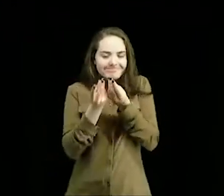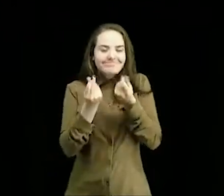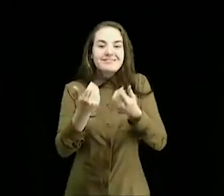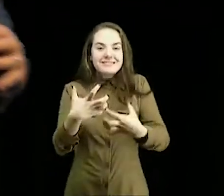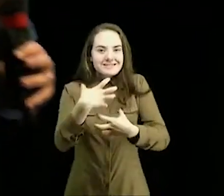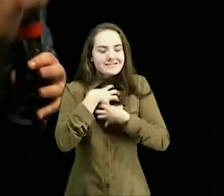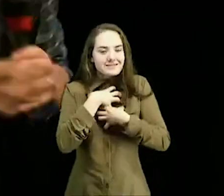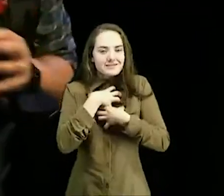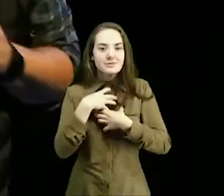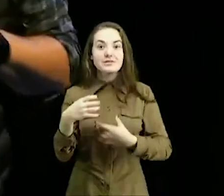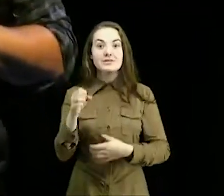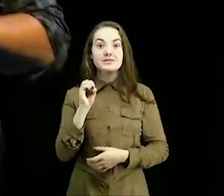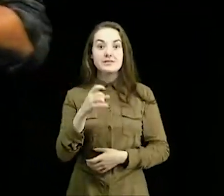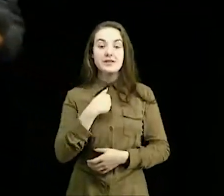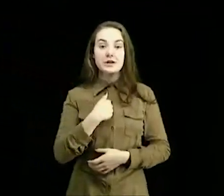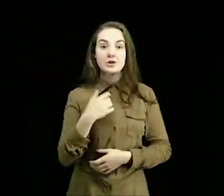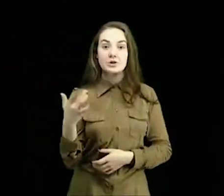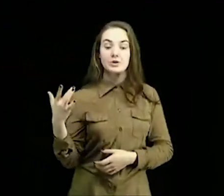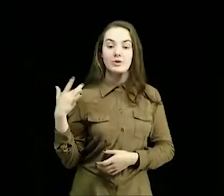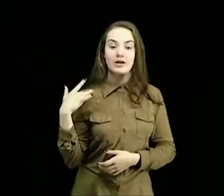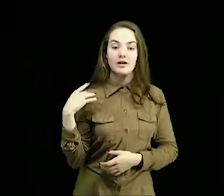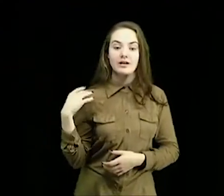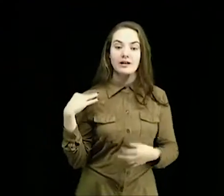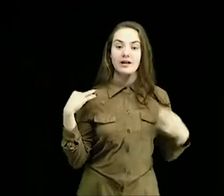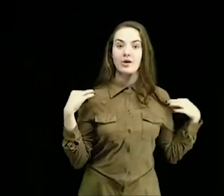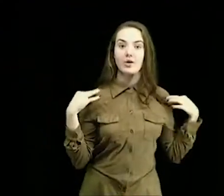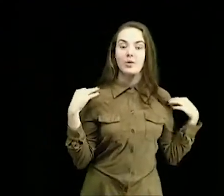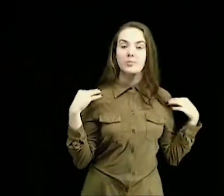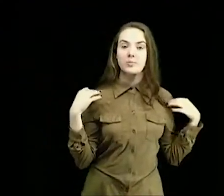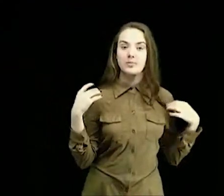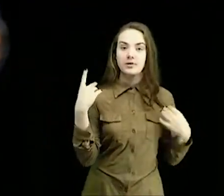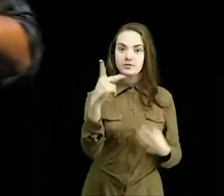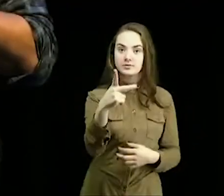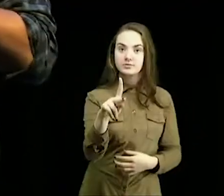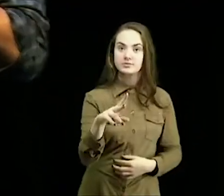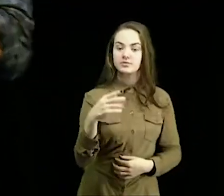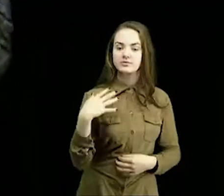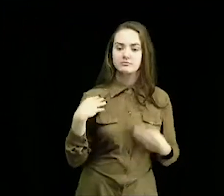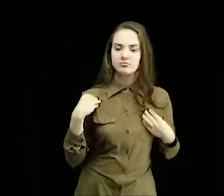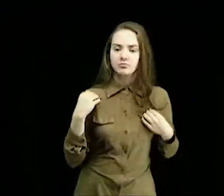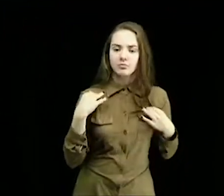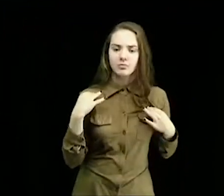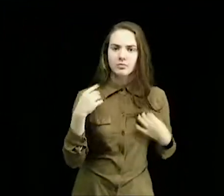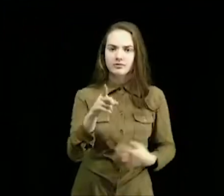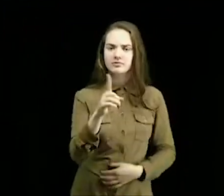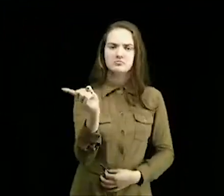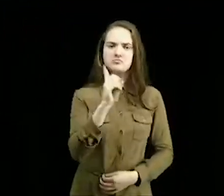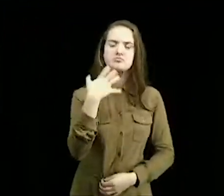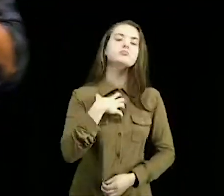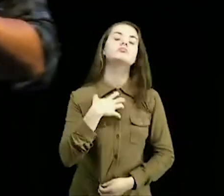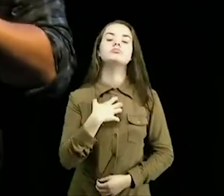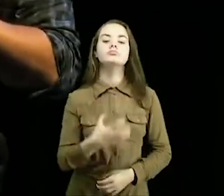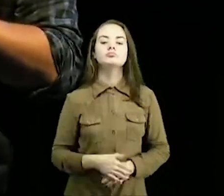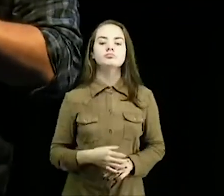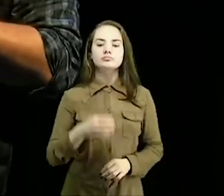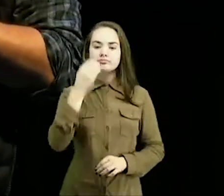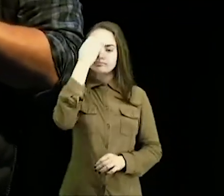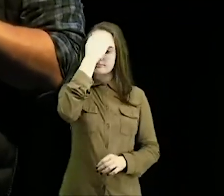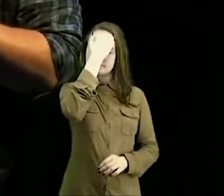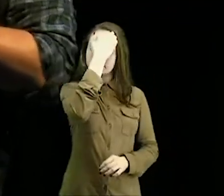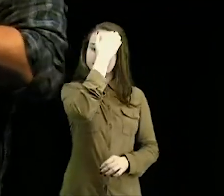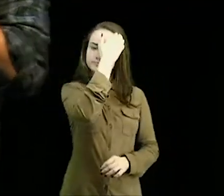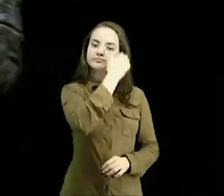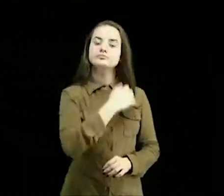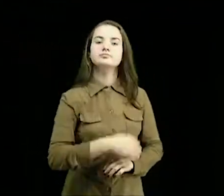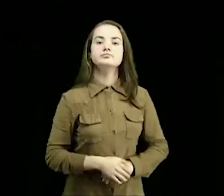na tua roupa, se você tiver com uma roupinha larguinha, você nem vai ver. Tem gente que entra no metrô, no ônibus, o sujeito vai, mete no